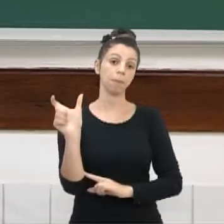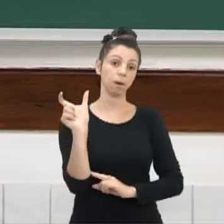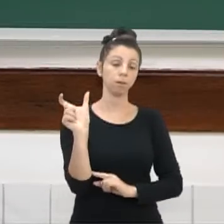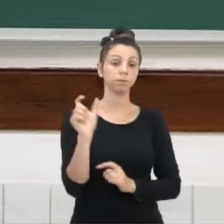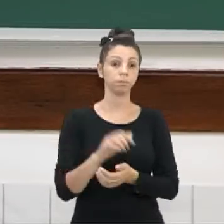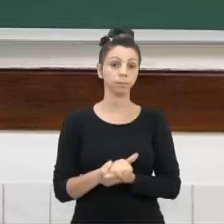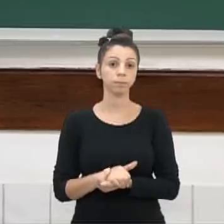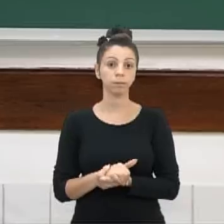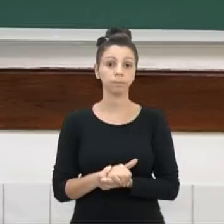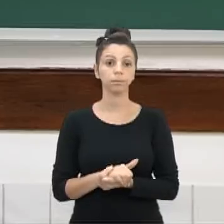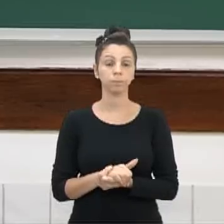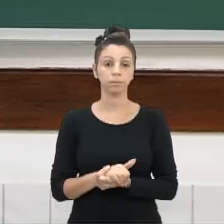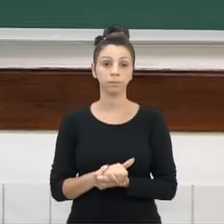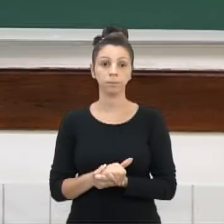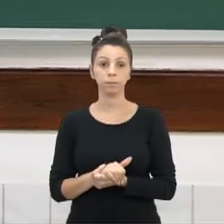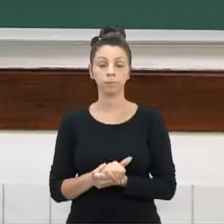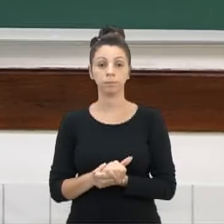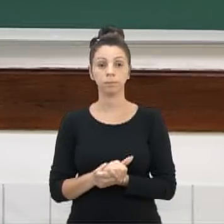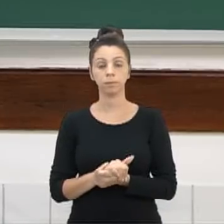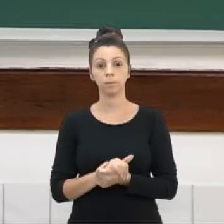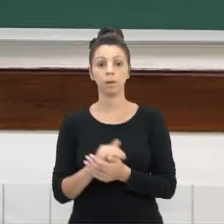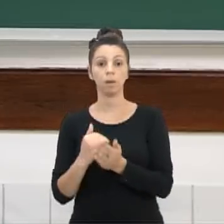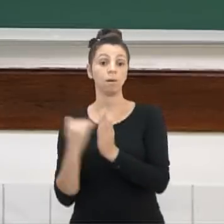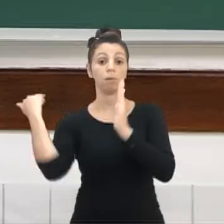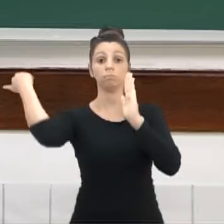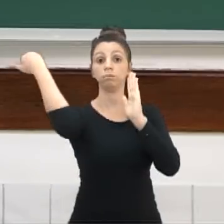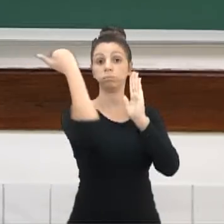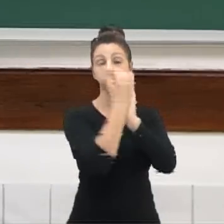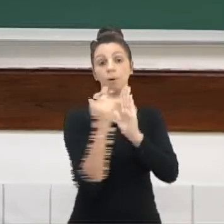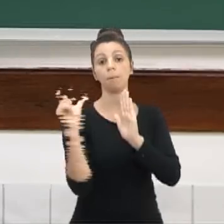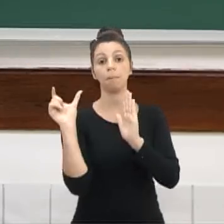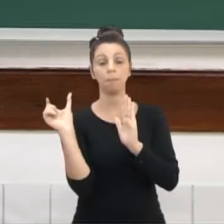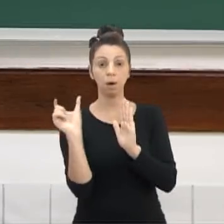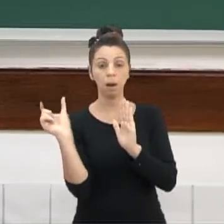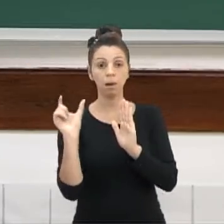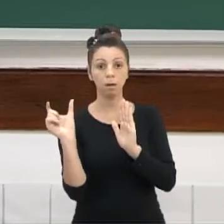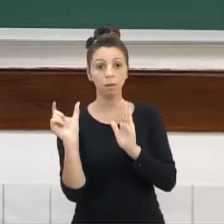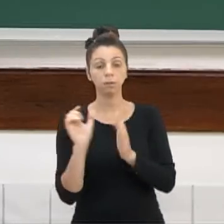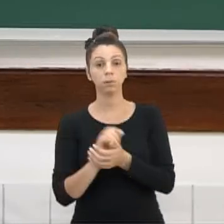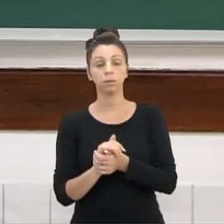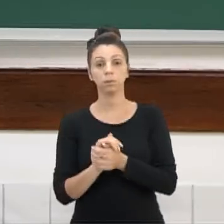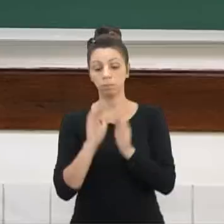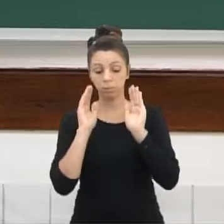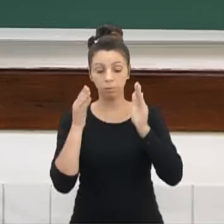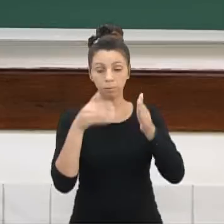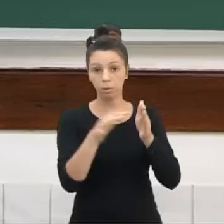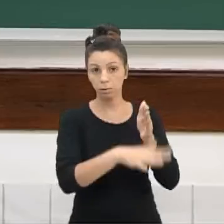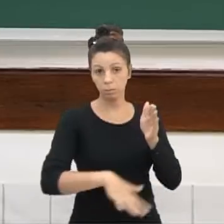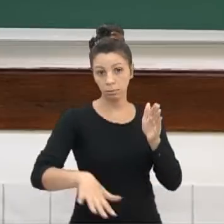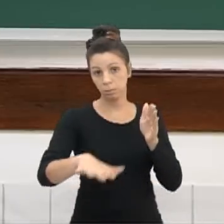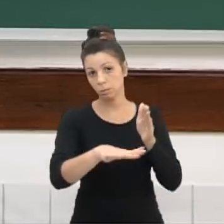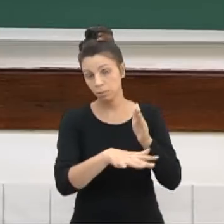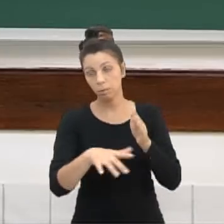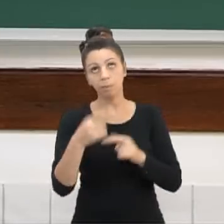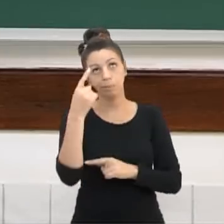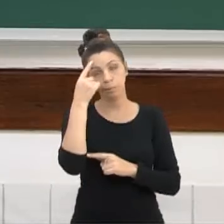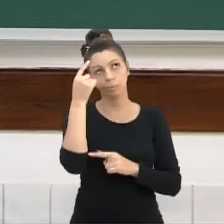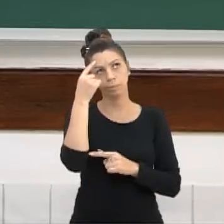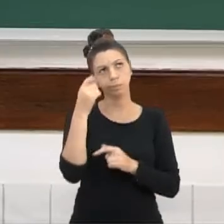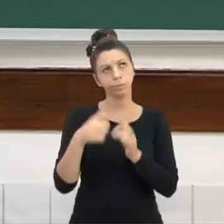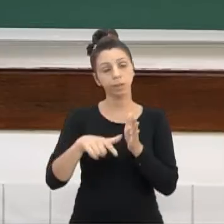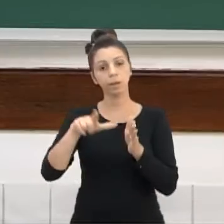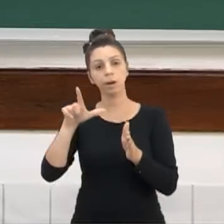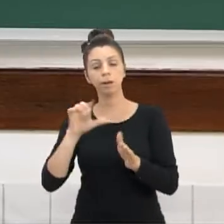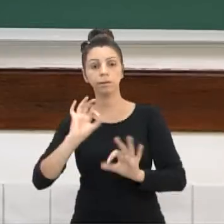uma palavra também de um nível de complexidade maior do que a palavra destinada àquele público idealizado, quando eu pensei antes de